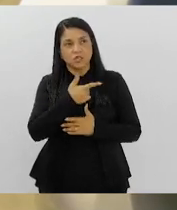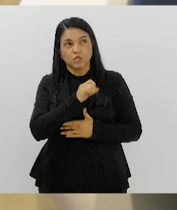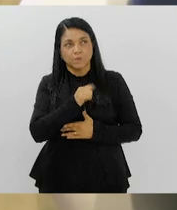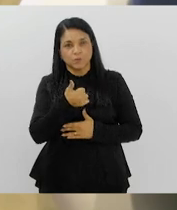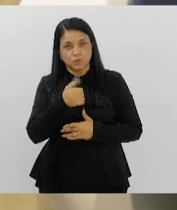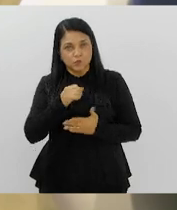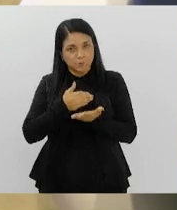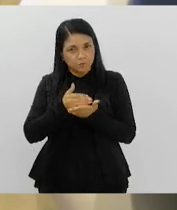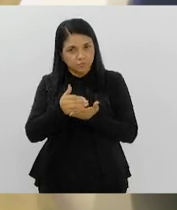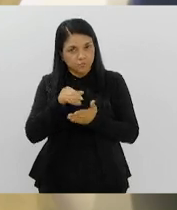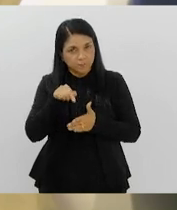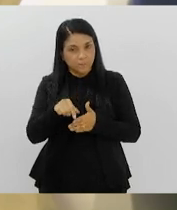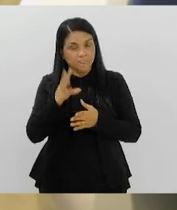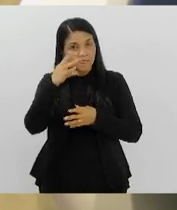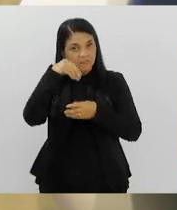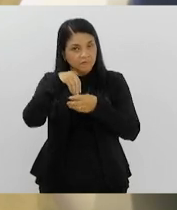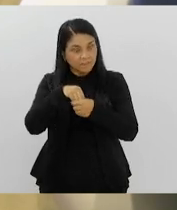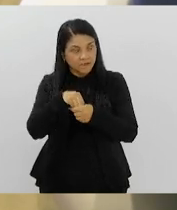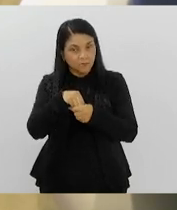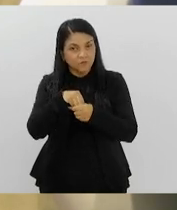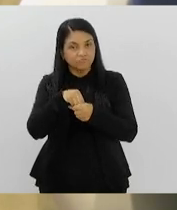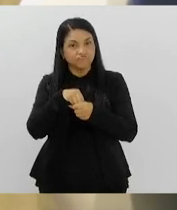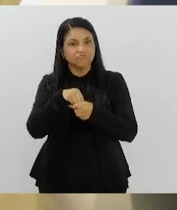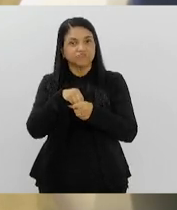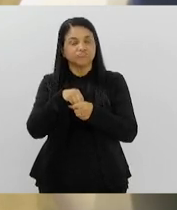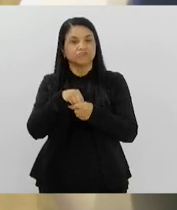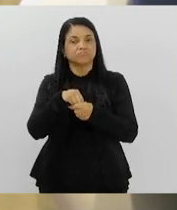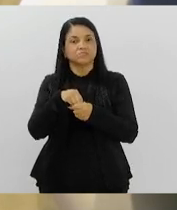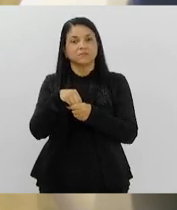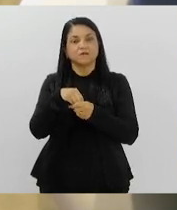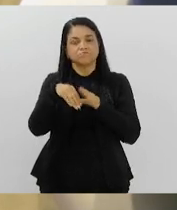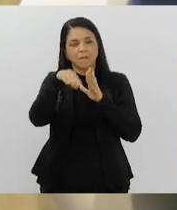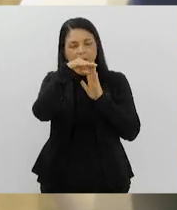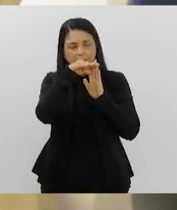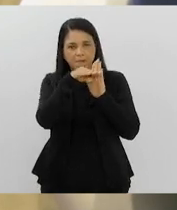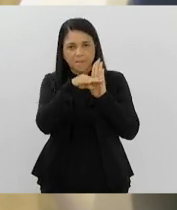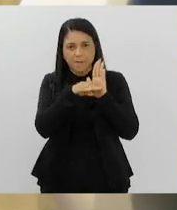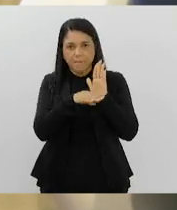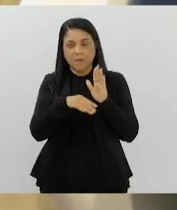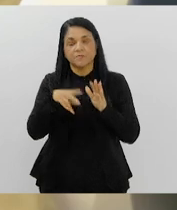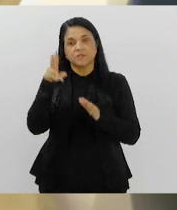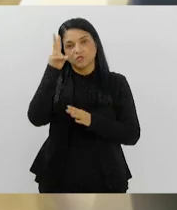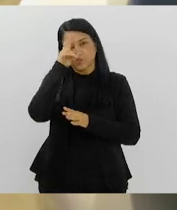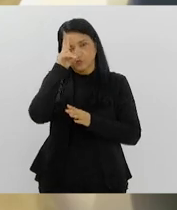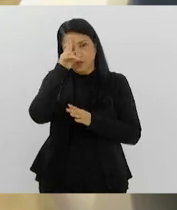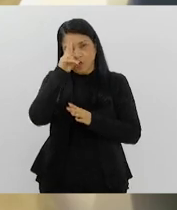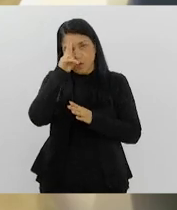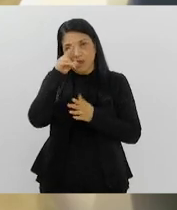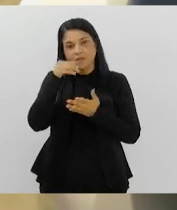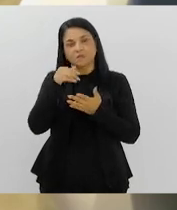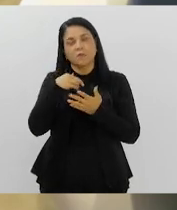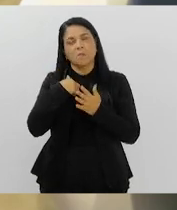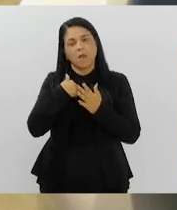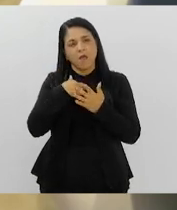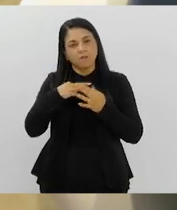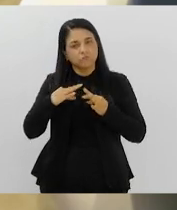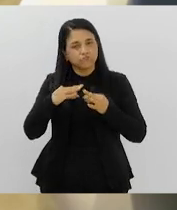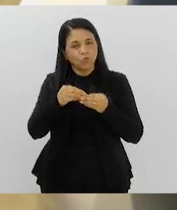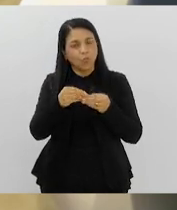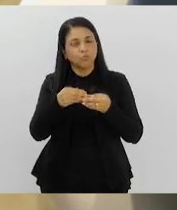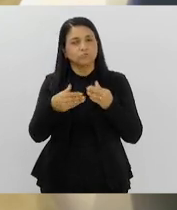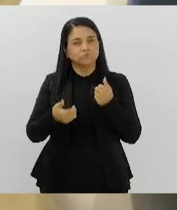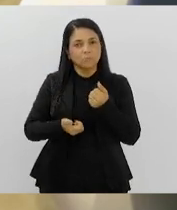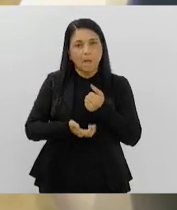2018, e aí, dentro de todo esse histórico do programa, que vem, né, tem toda uma resolução amparada, que